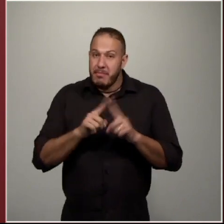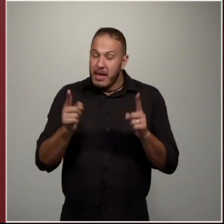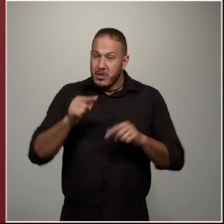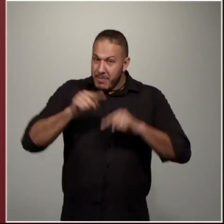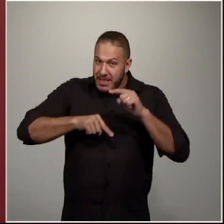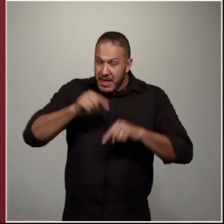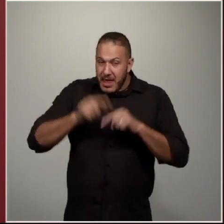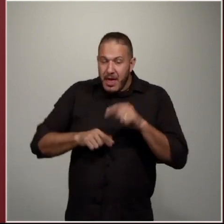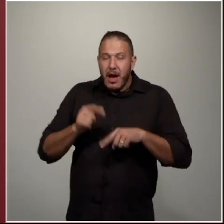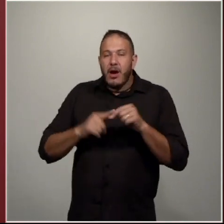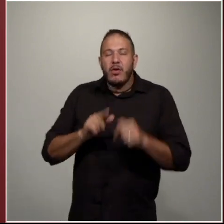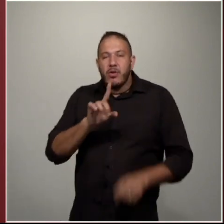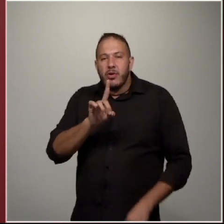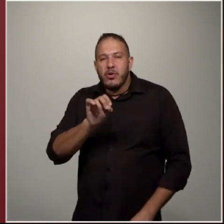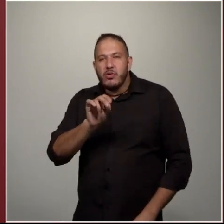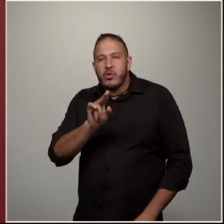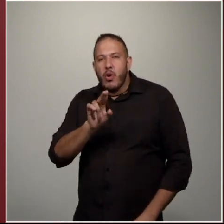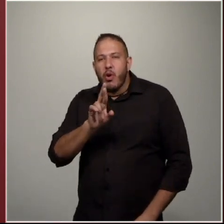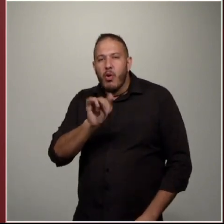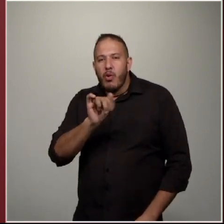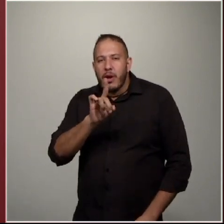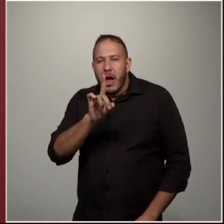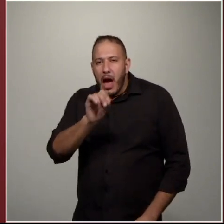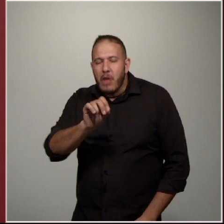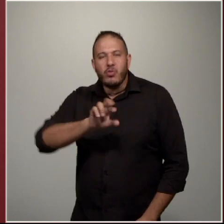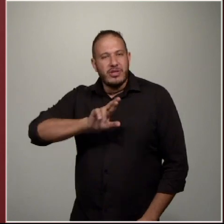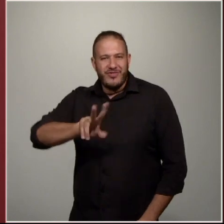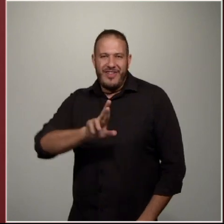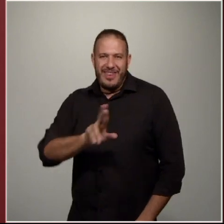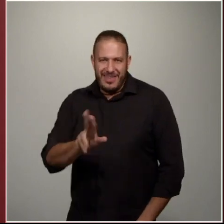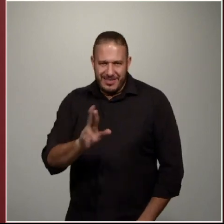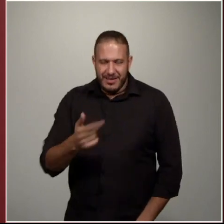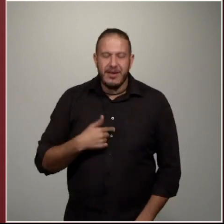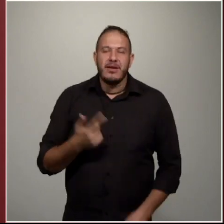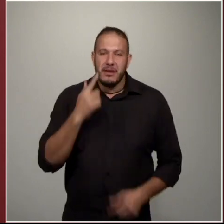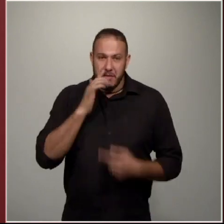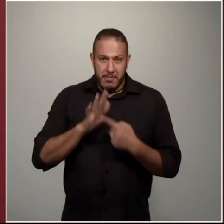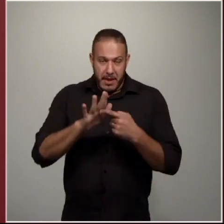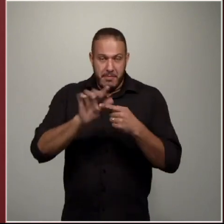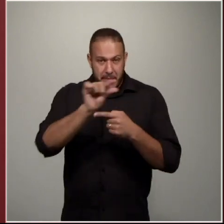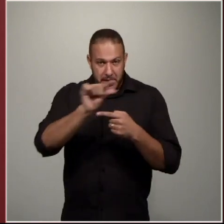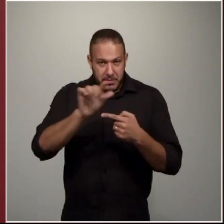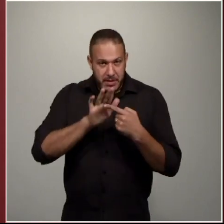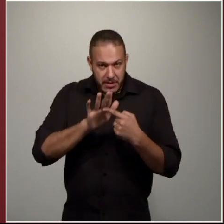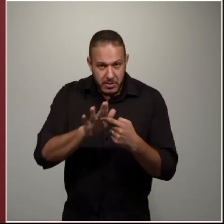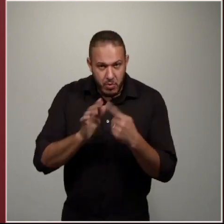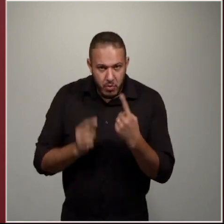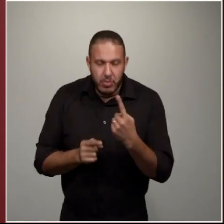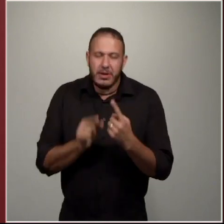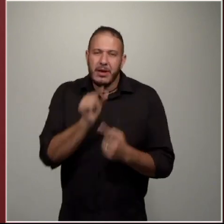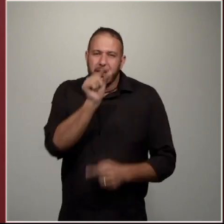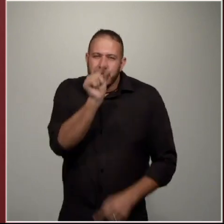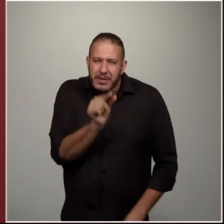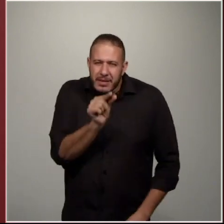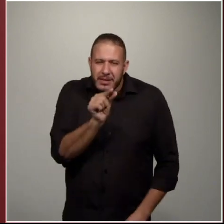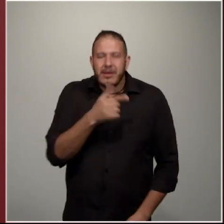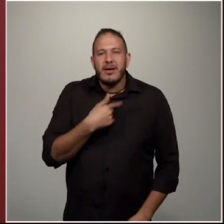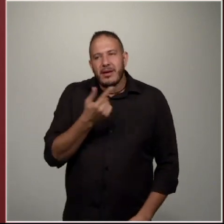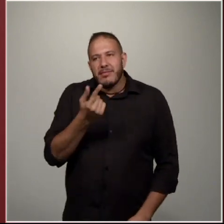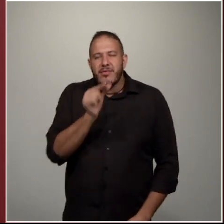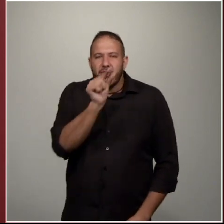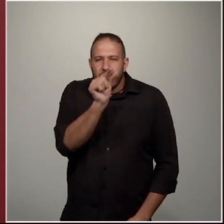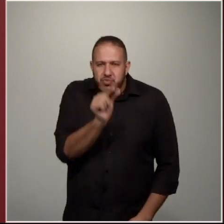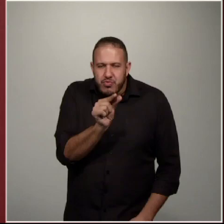é diferente o material dourado você tem barriguinha que representam 1 é bahia na verdade não são pequenos cubinhos que